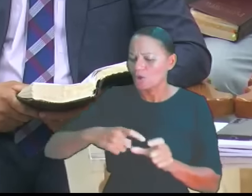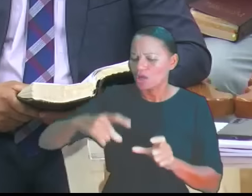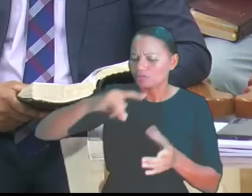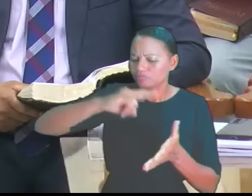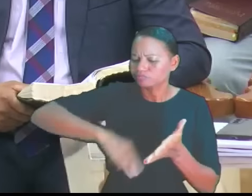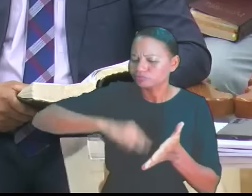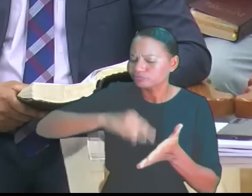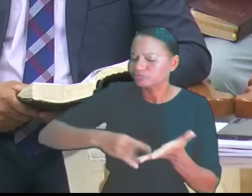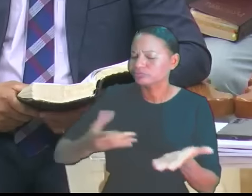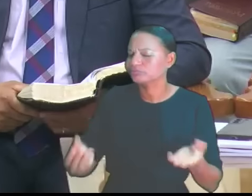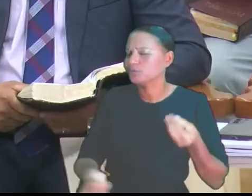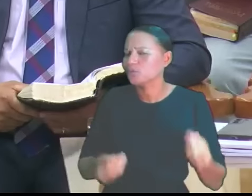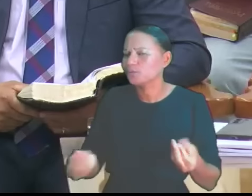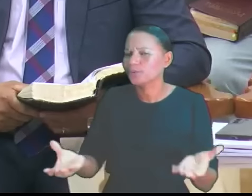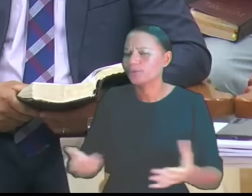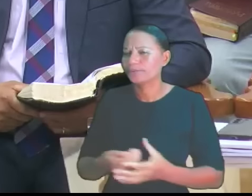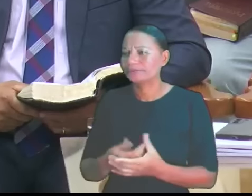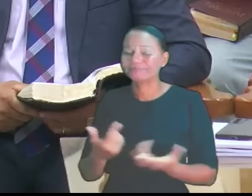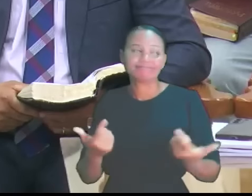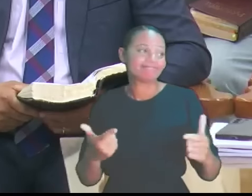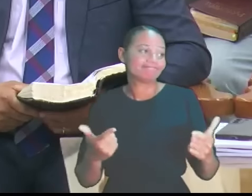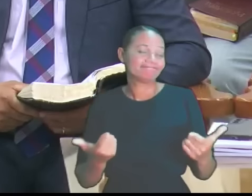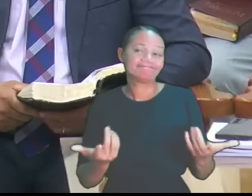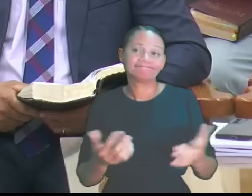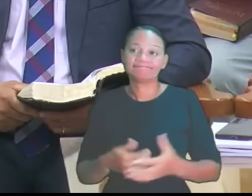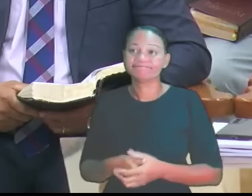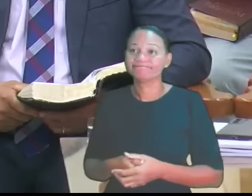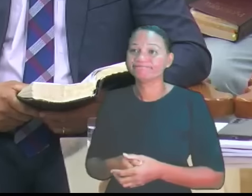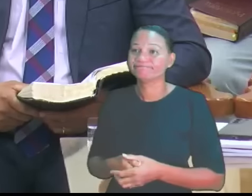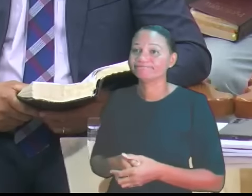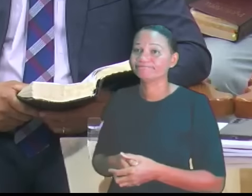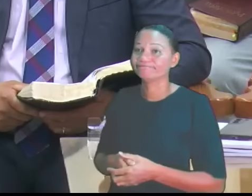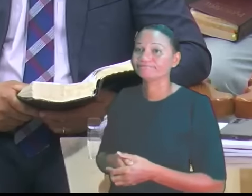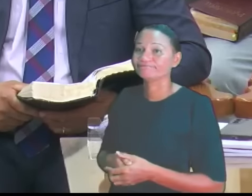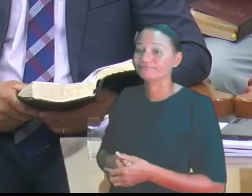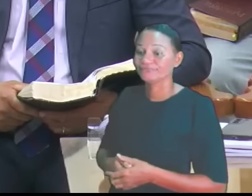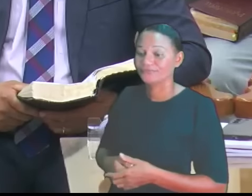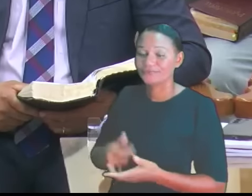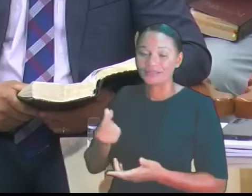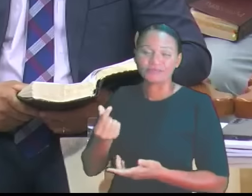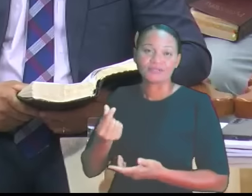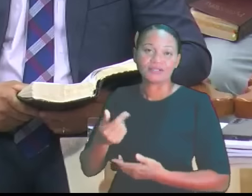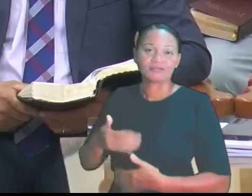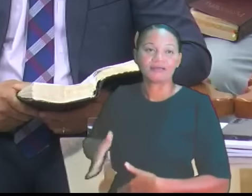tem. Mas como é que vocês vão pagar isso aqui? Não, isso aqui está no bolso dos crentes aí.